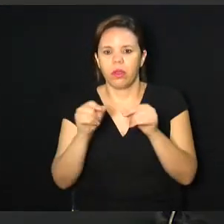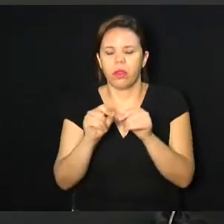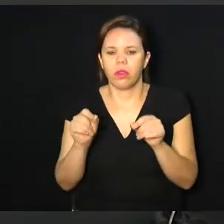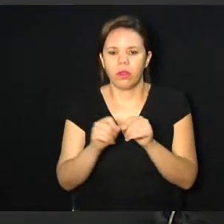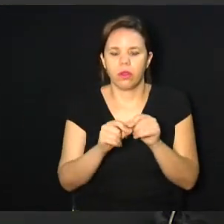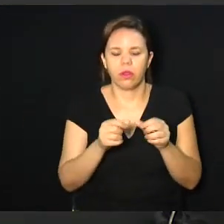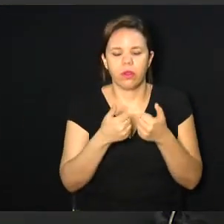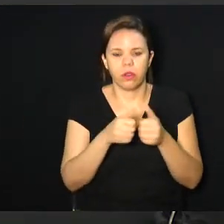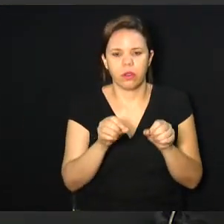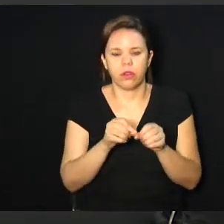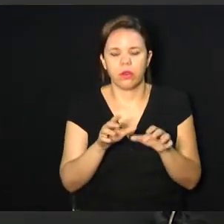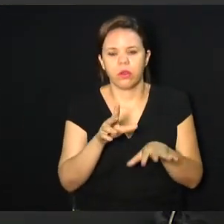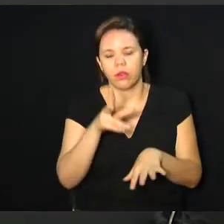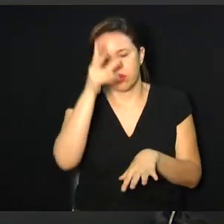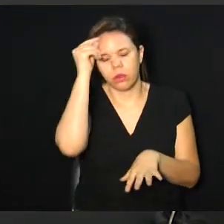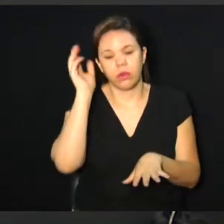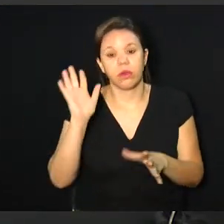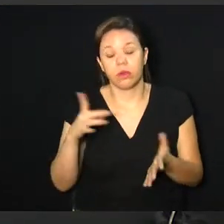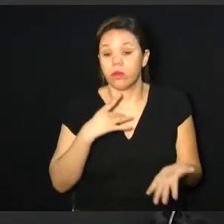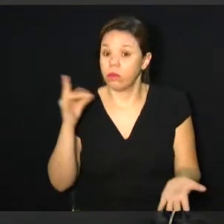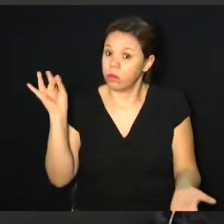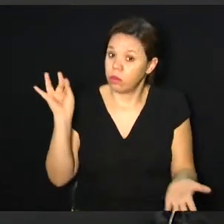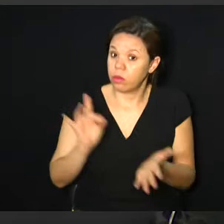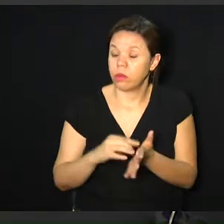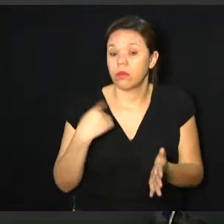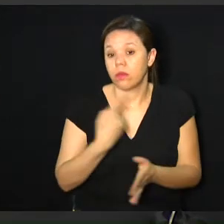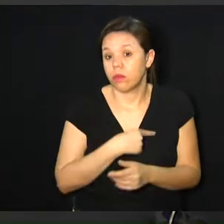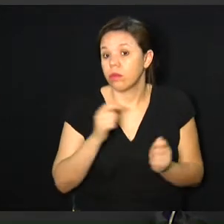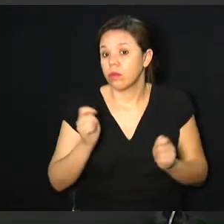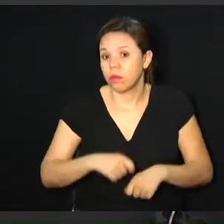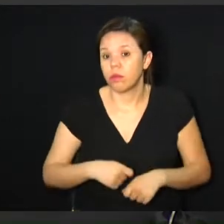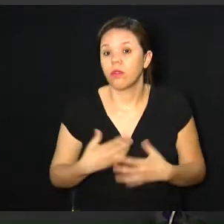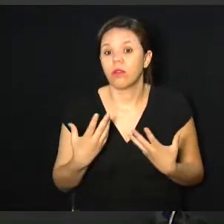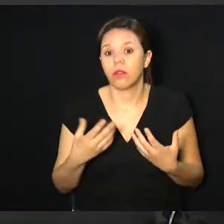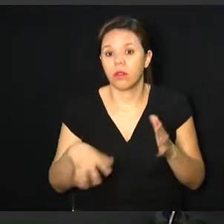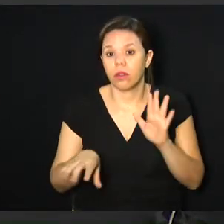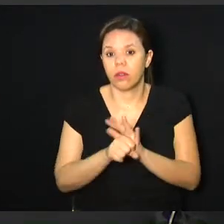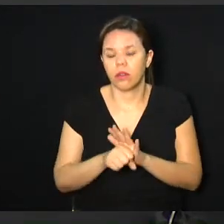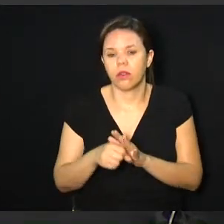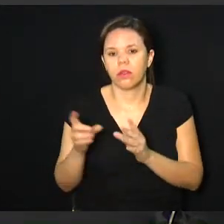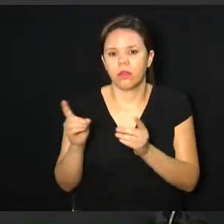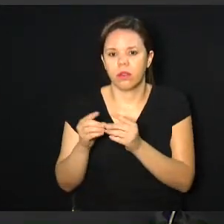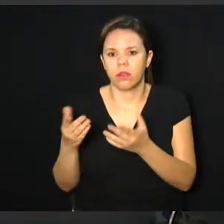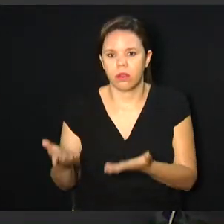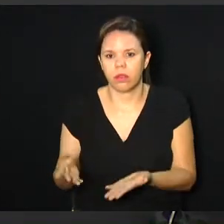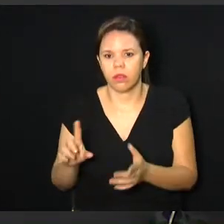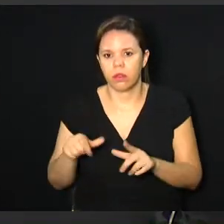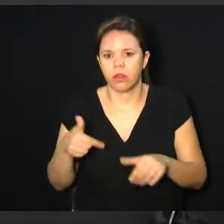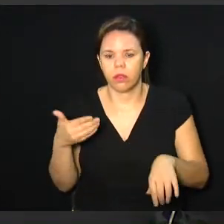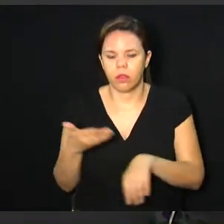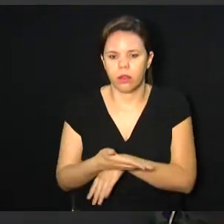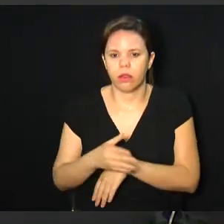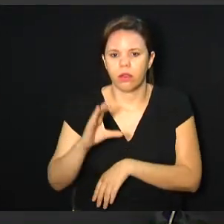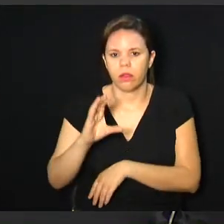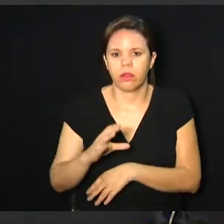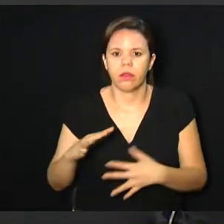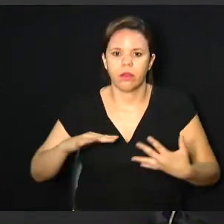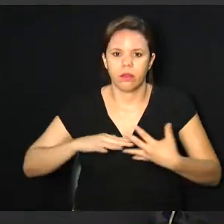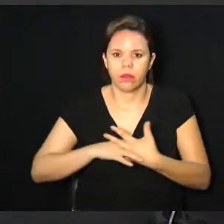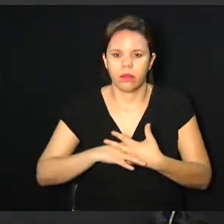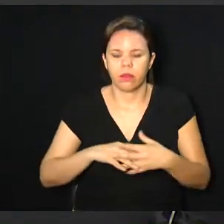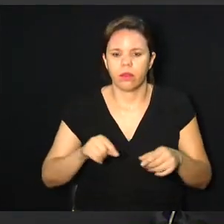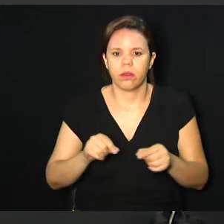do transporte, mas como efetivamente a gente pode se apropriar desse serviço, que é um acesso à cidadania, um